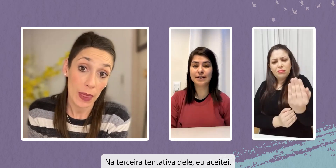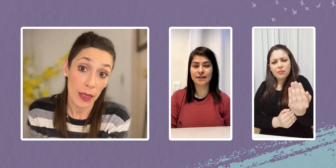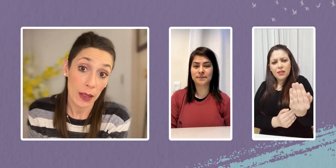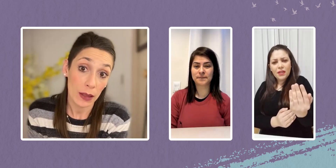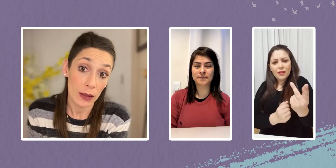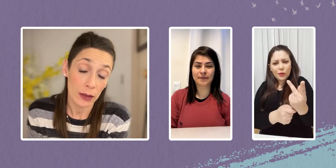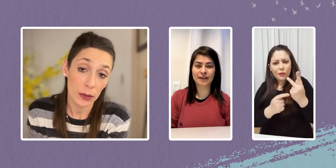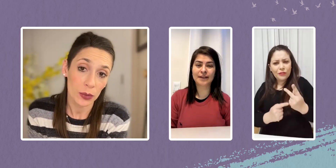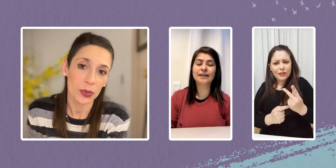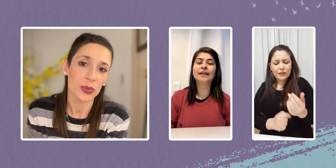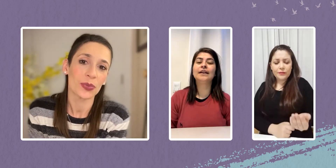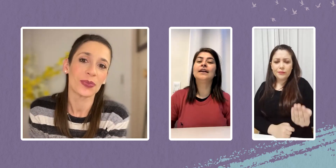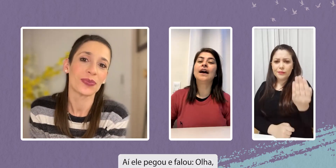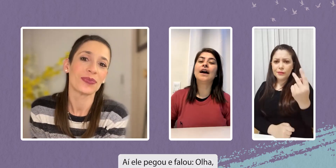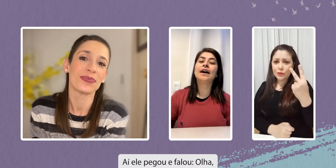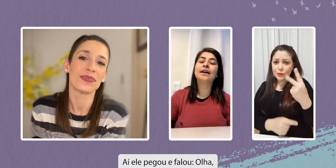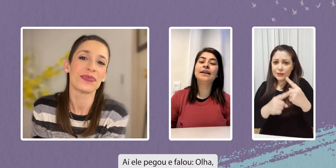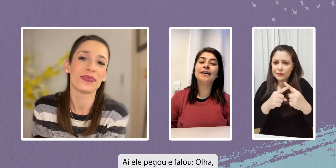eu aceitei.